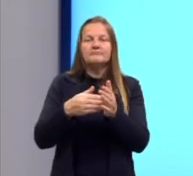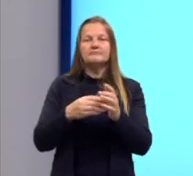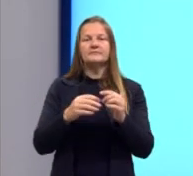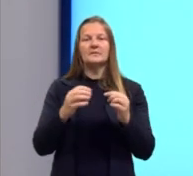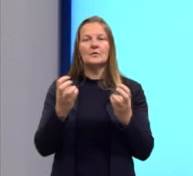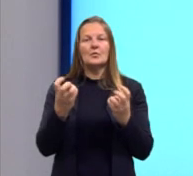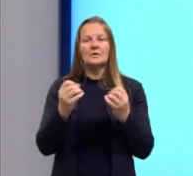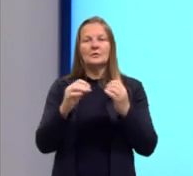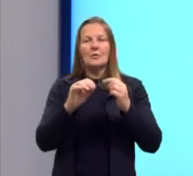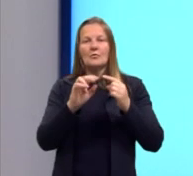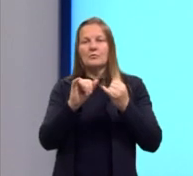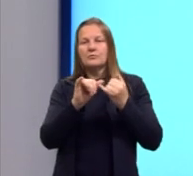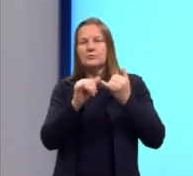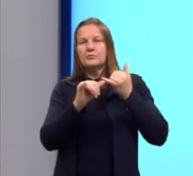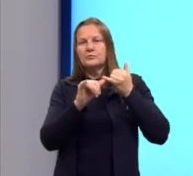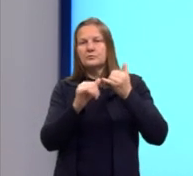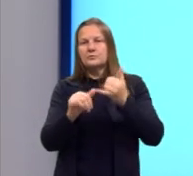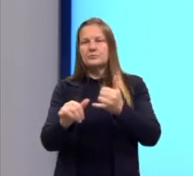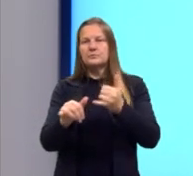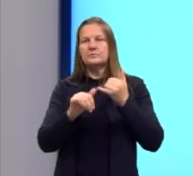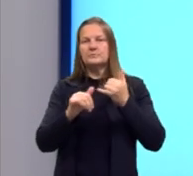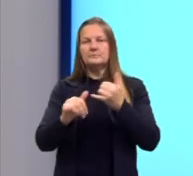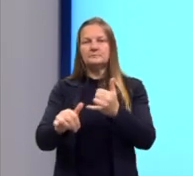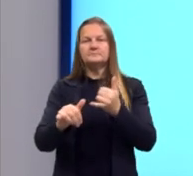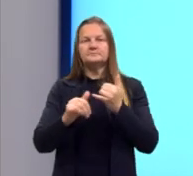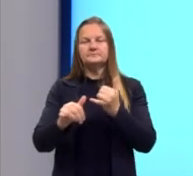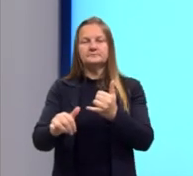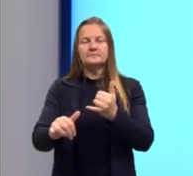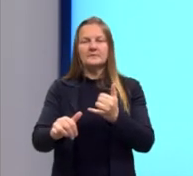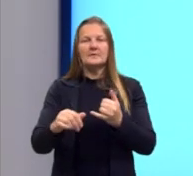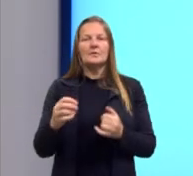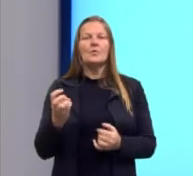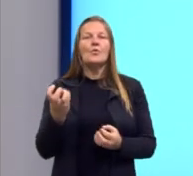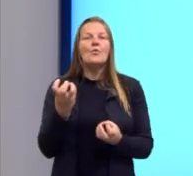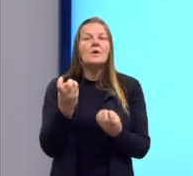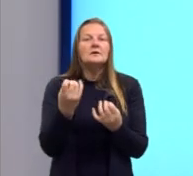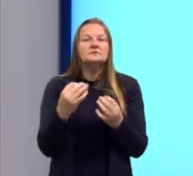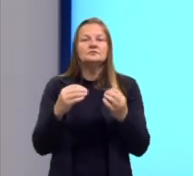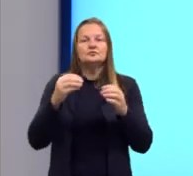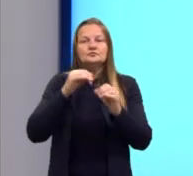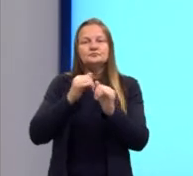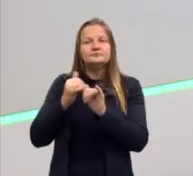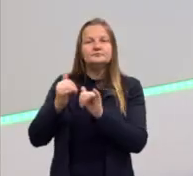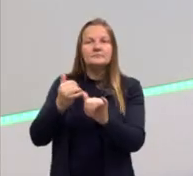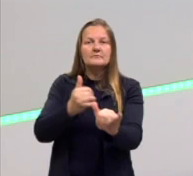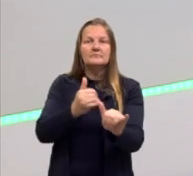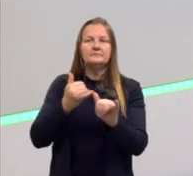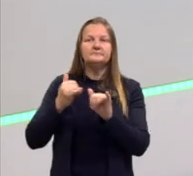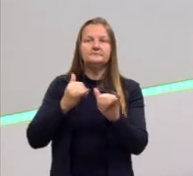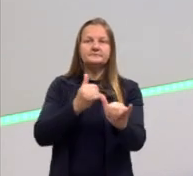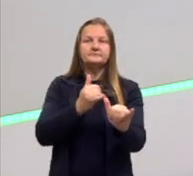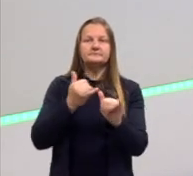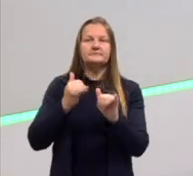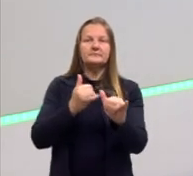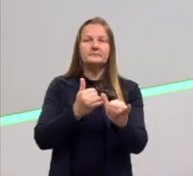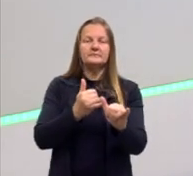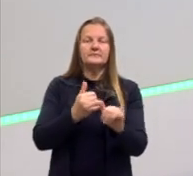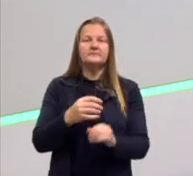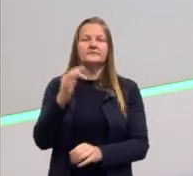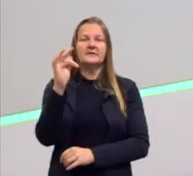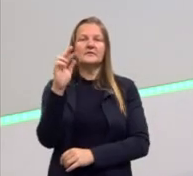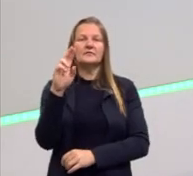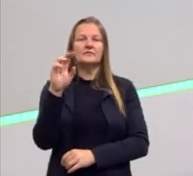que ele se se limitou até aquele valor Esse vai ser o valor da nossa corrente ele vai dizer por exemplo que um fusível